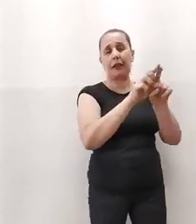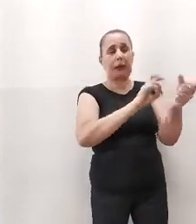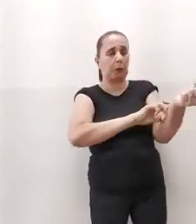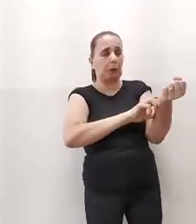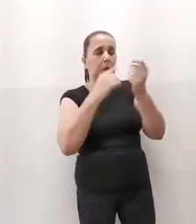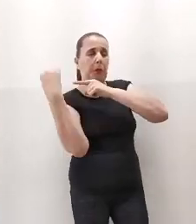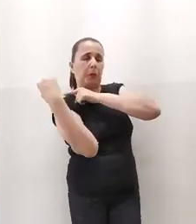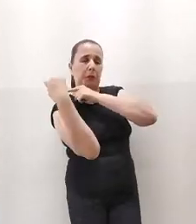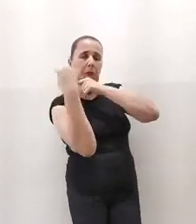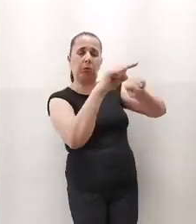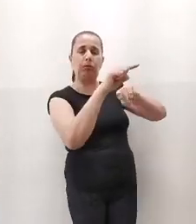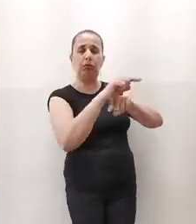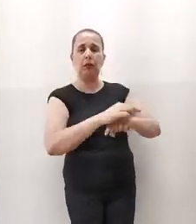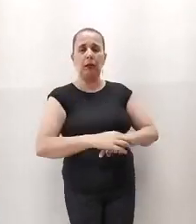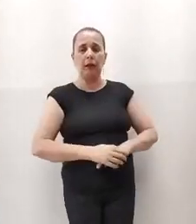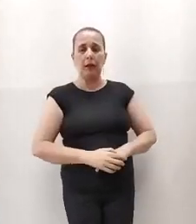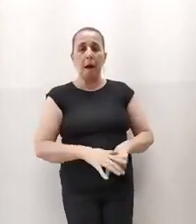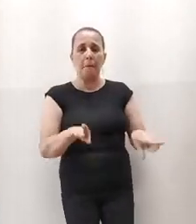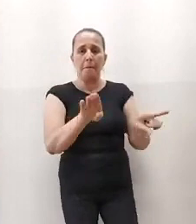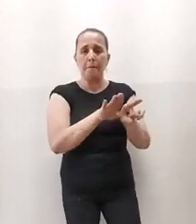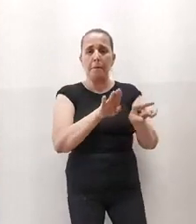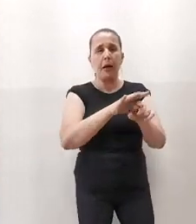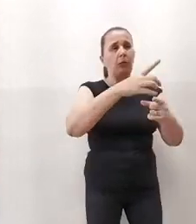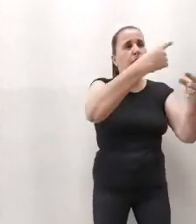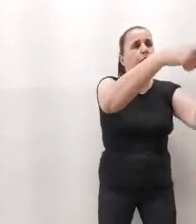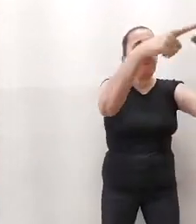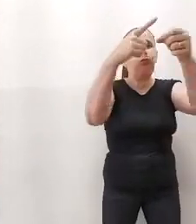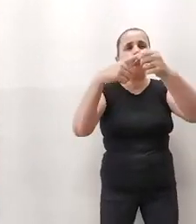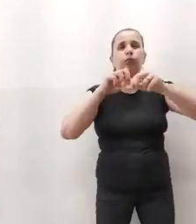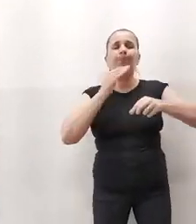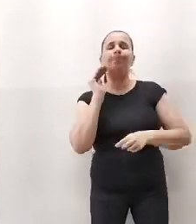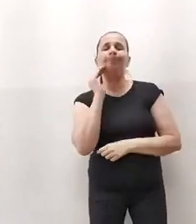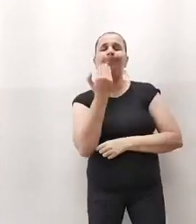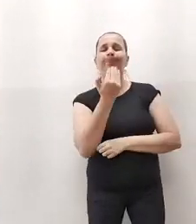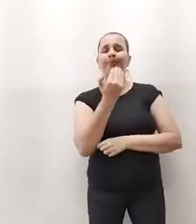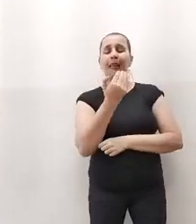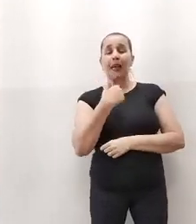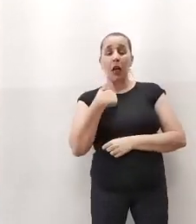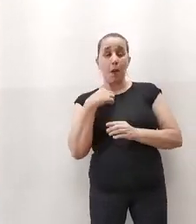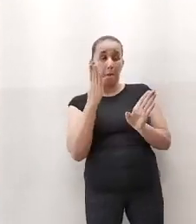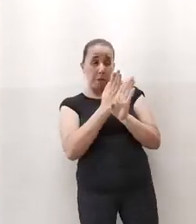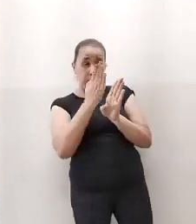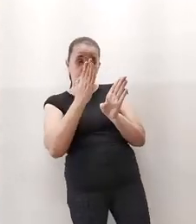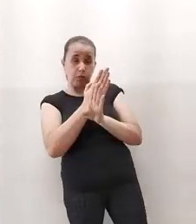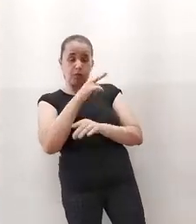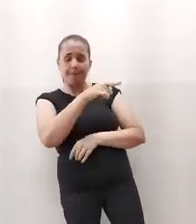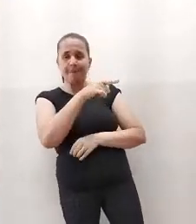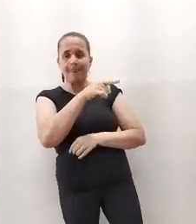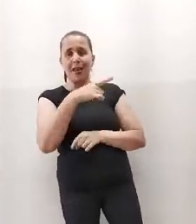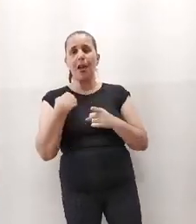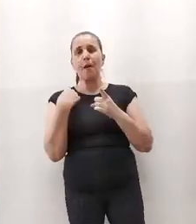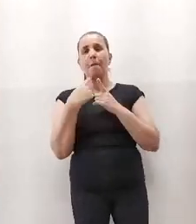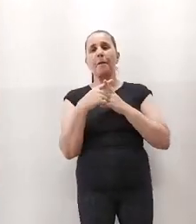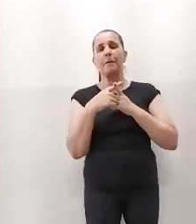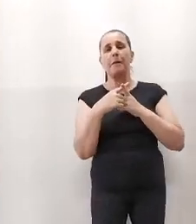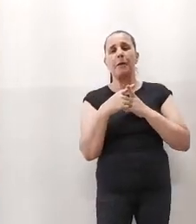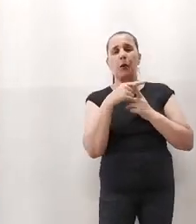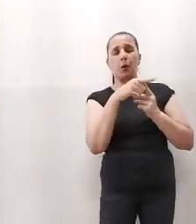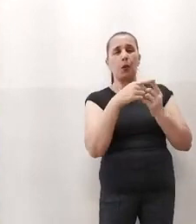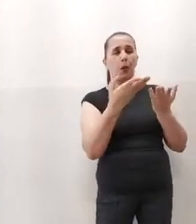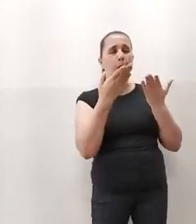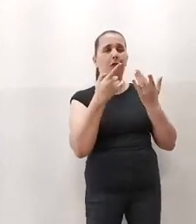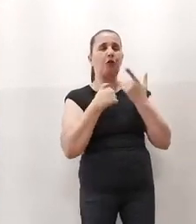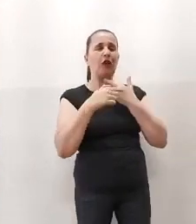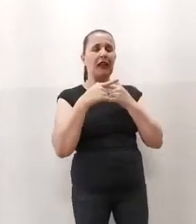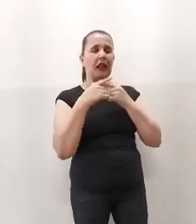enfurecido contra eles, mesmo por cidades estranhas, ou os perseguia. Com esses intuitos,